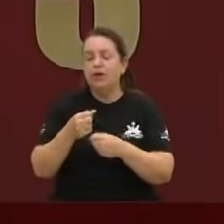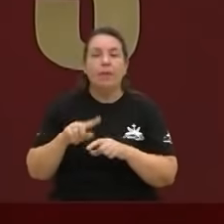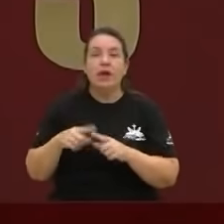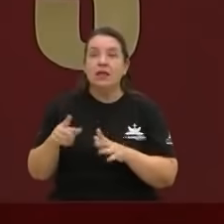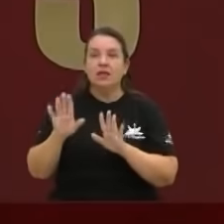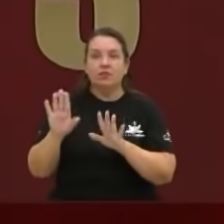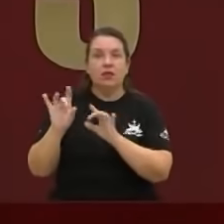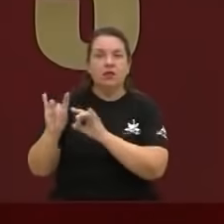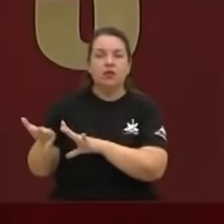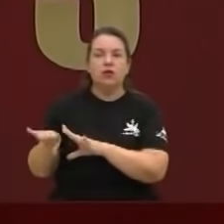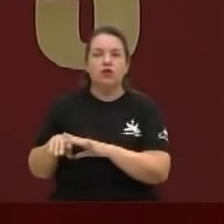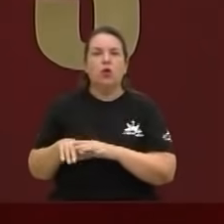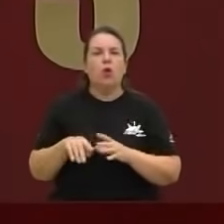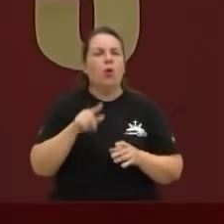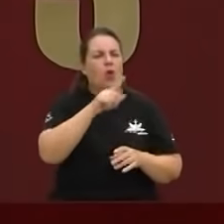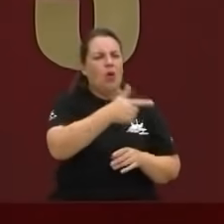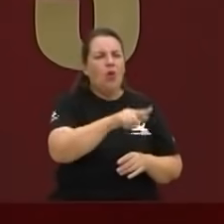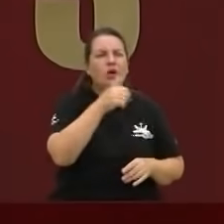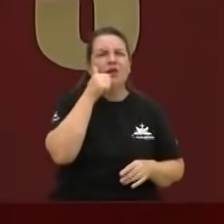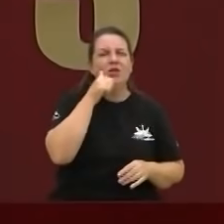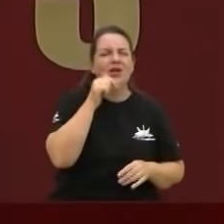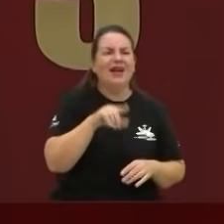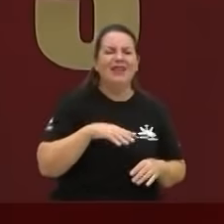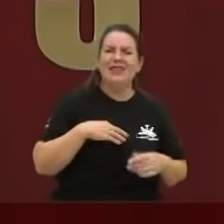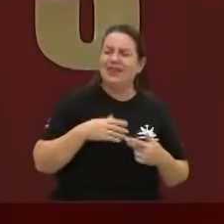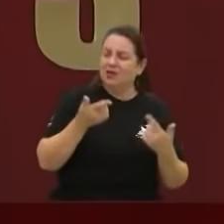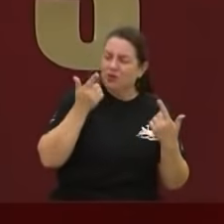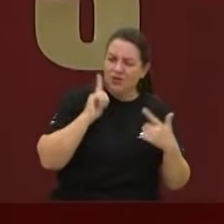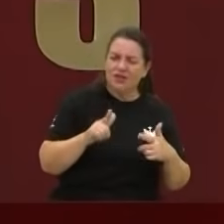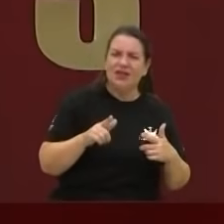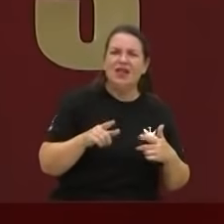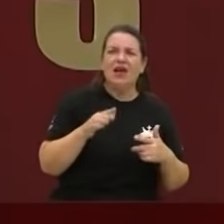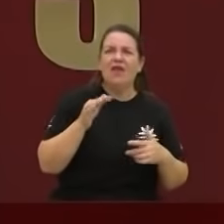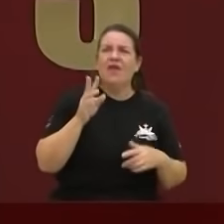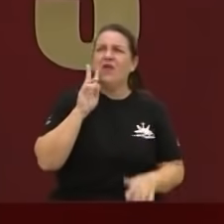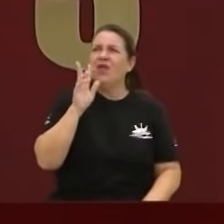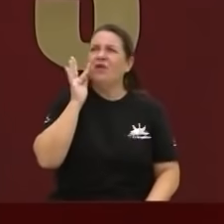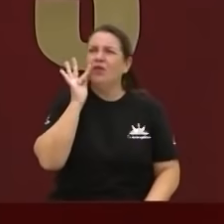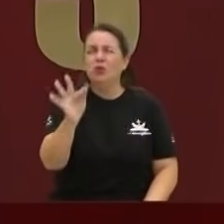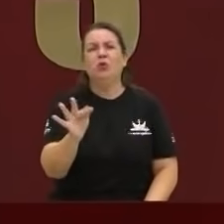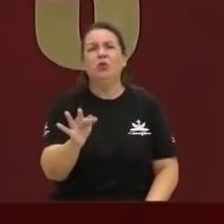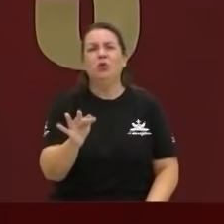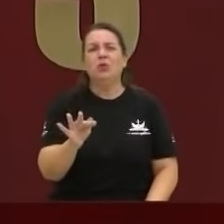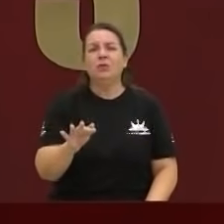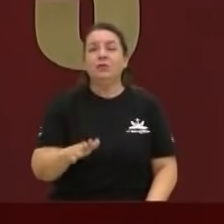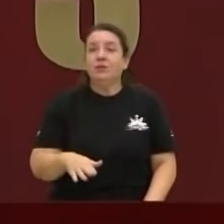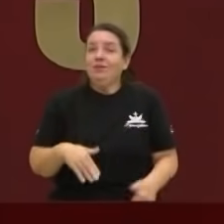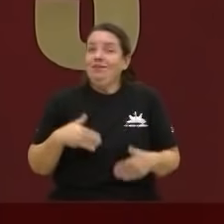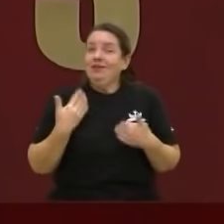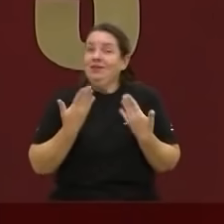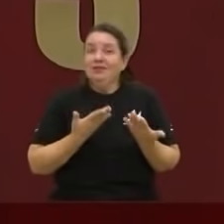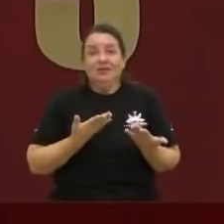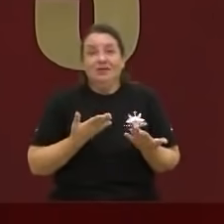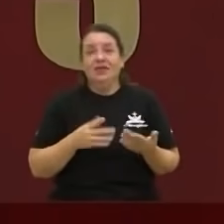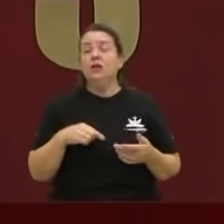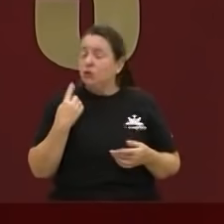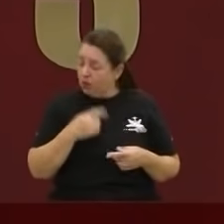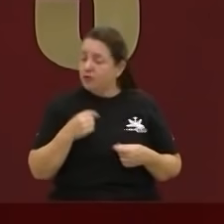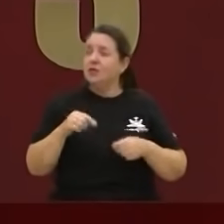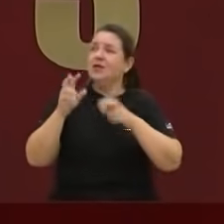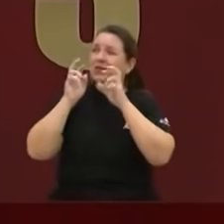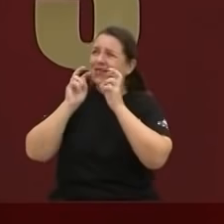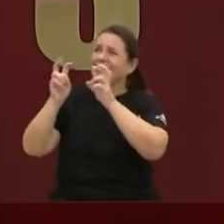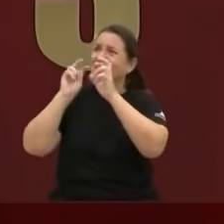perspectiva, é uma cegueira. Nós temos que gritar, se não é com a voz, é com a alma: